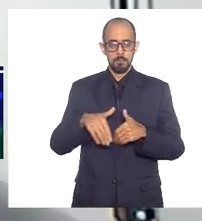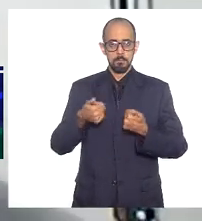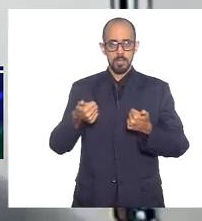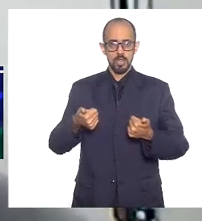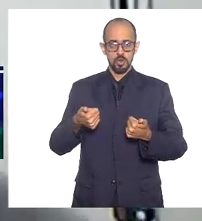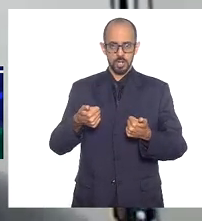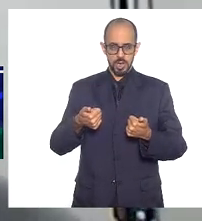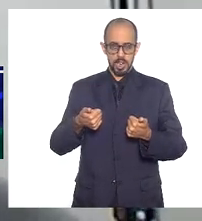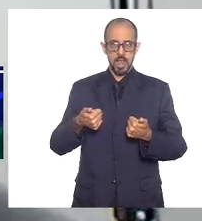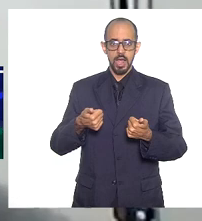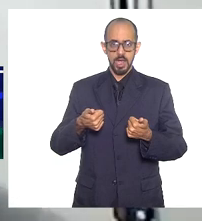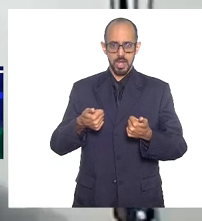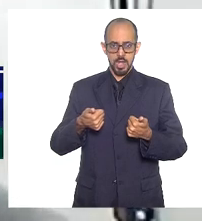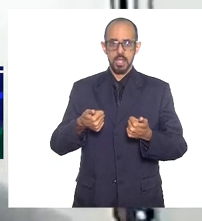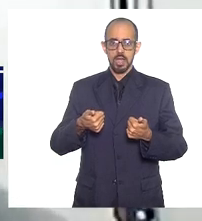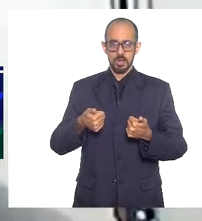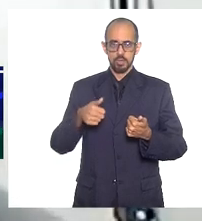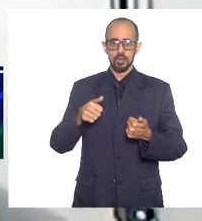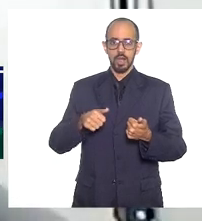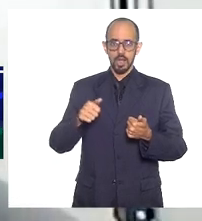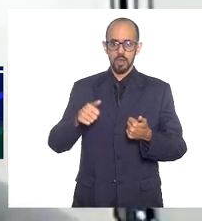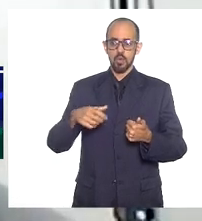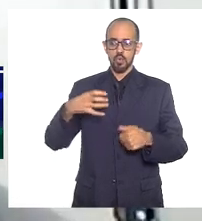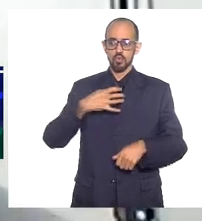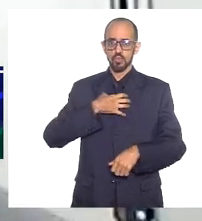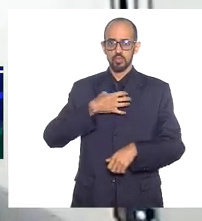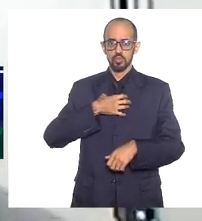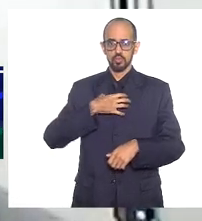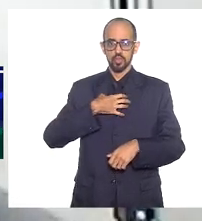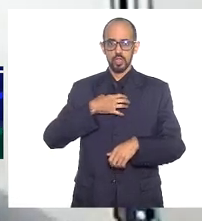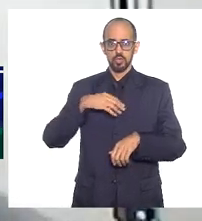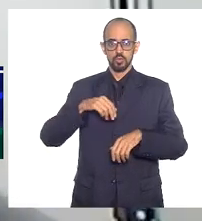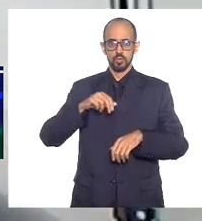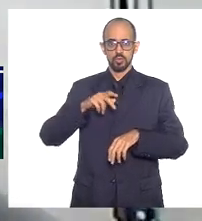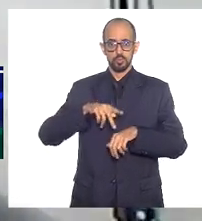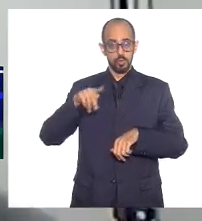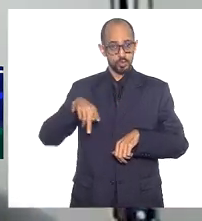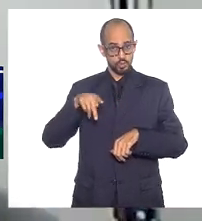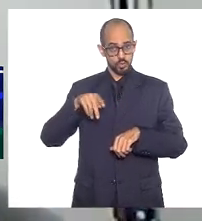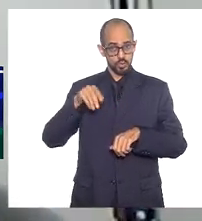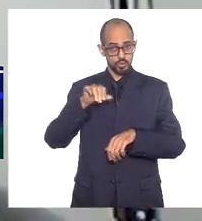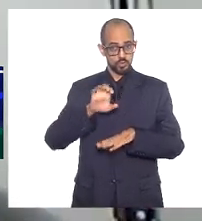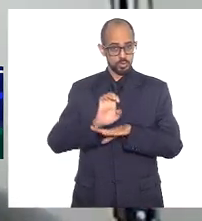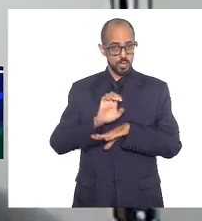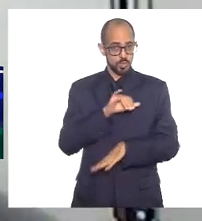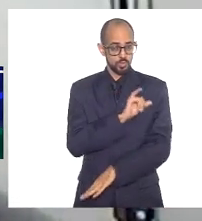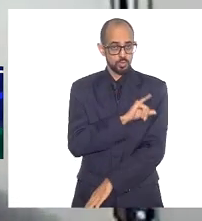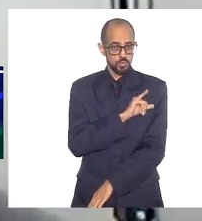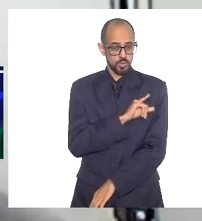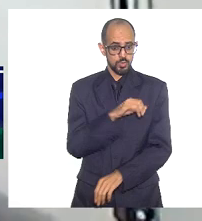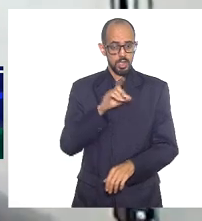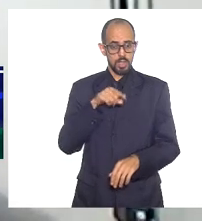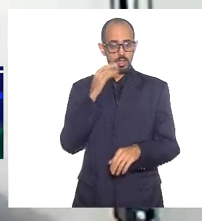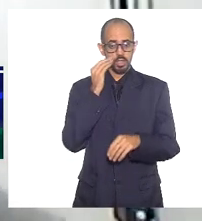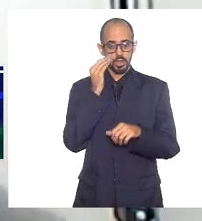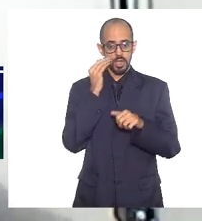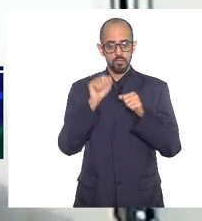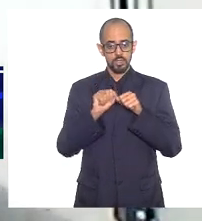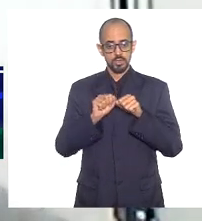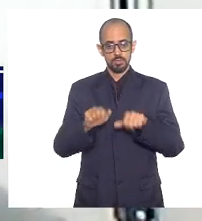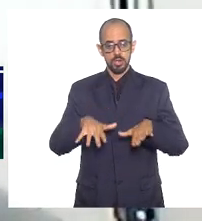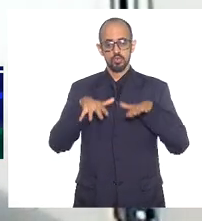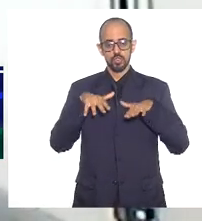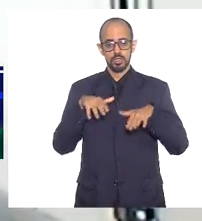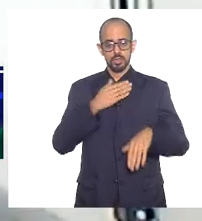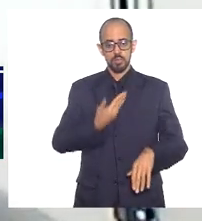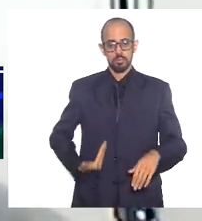a situação do magistério no Estado do Rio de Janeiro. Então, isso é a primeira coisa que a gente vai, então, tentar fazer uma audiência pública. Já conversei com o secretário de